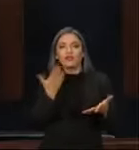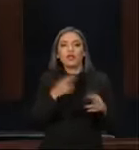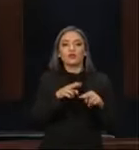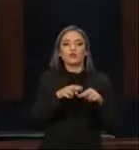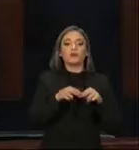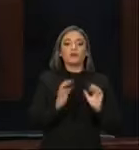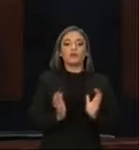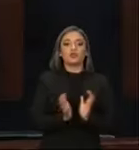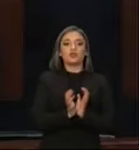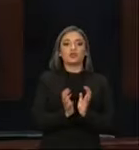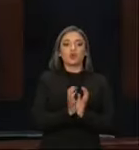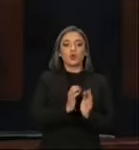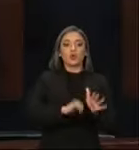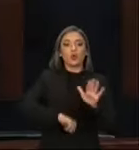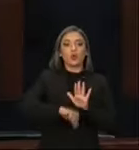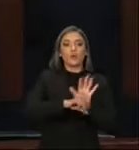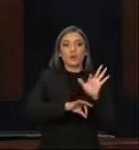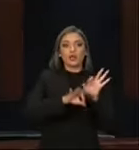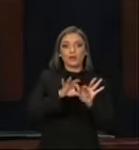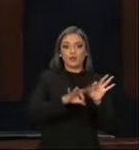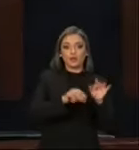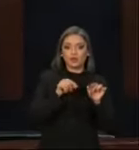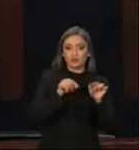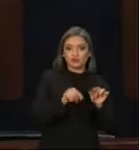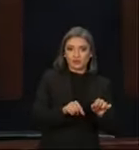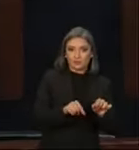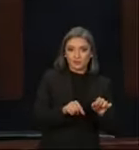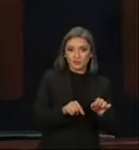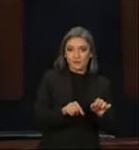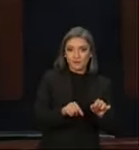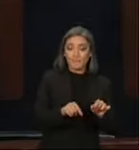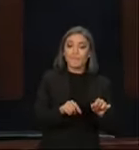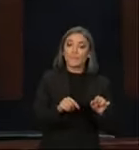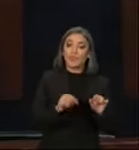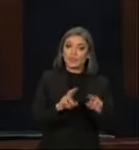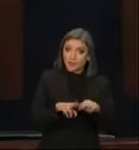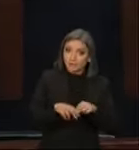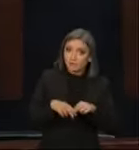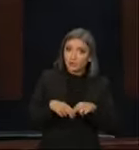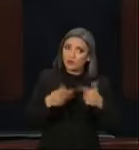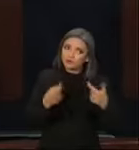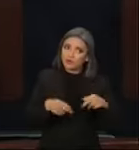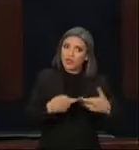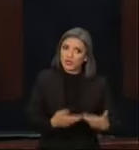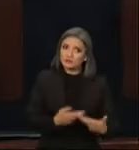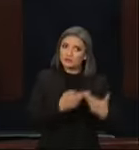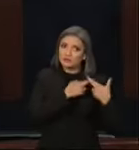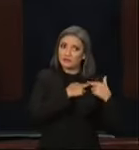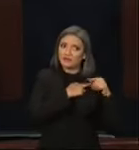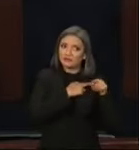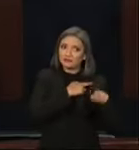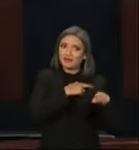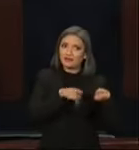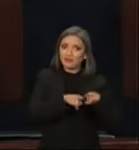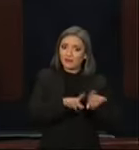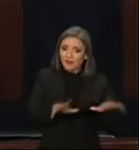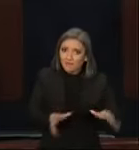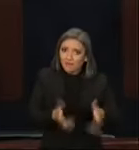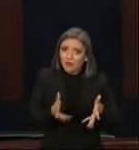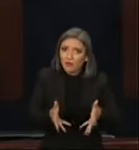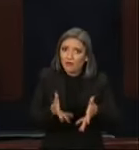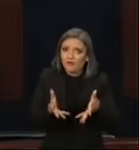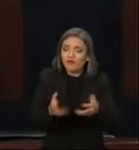organização denunciada que, assim, por mais essa causa, deve ser responsabilizada por promover atos atentatórios à